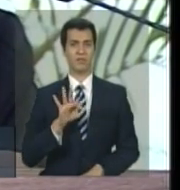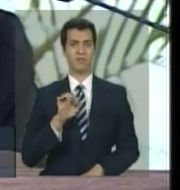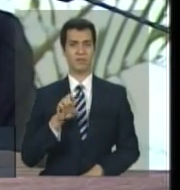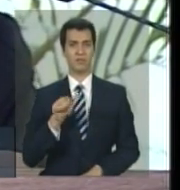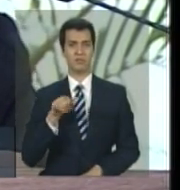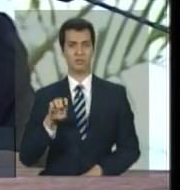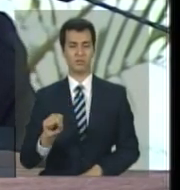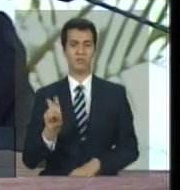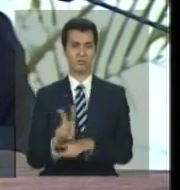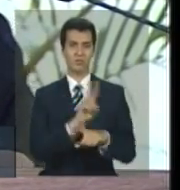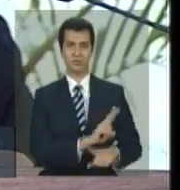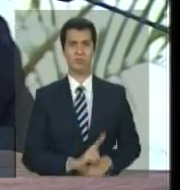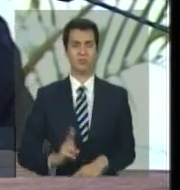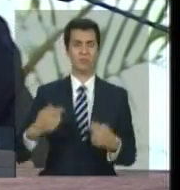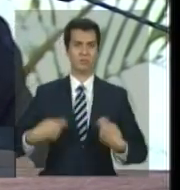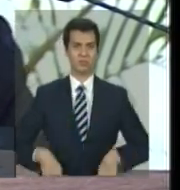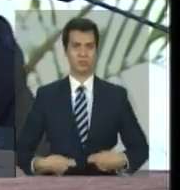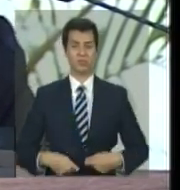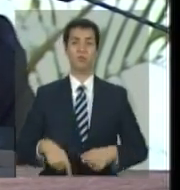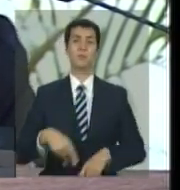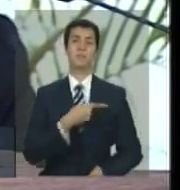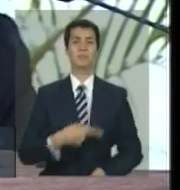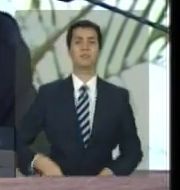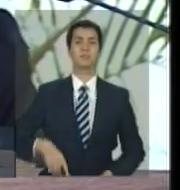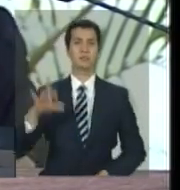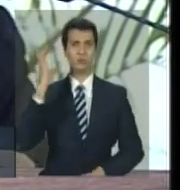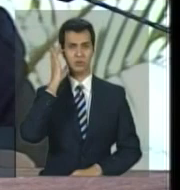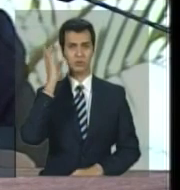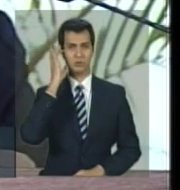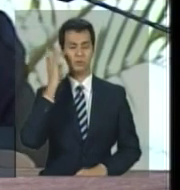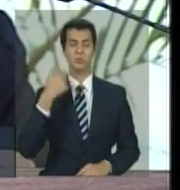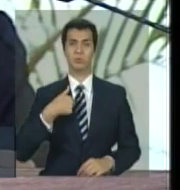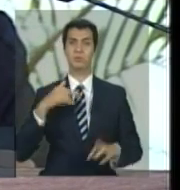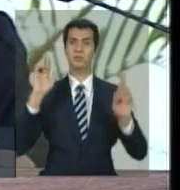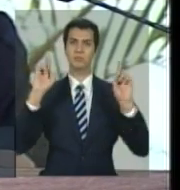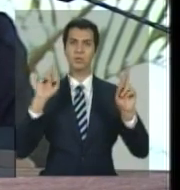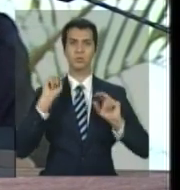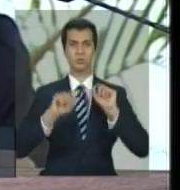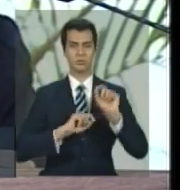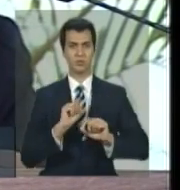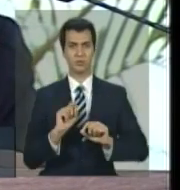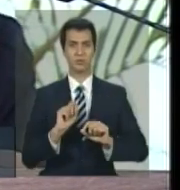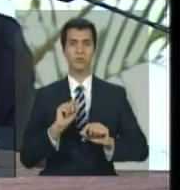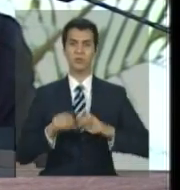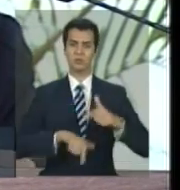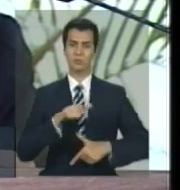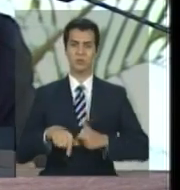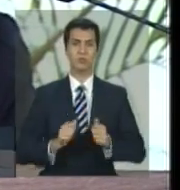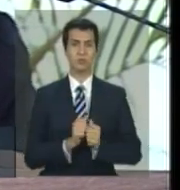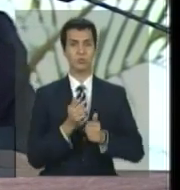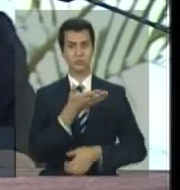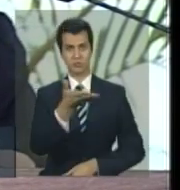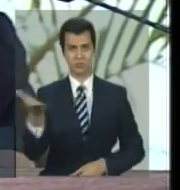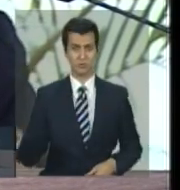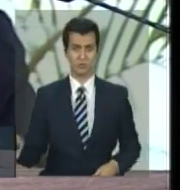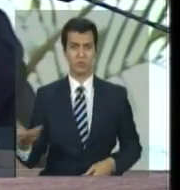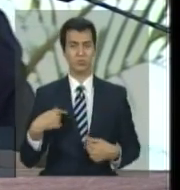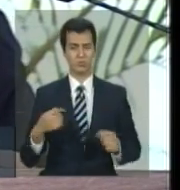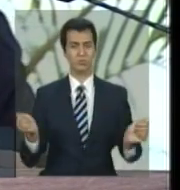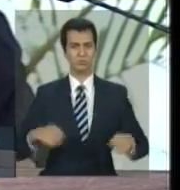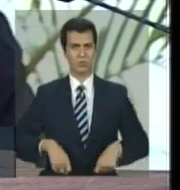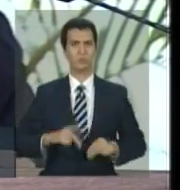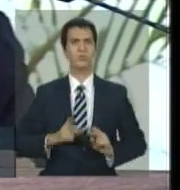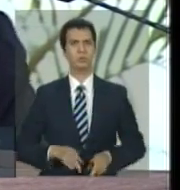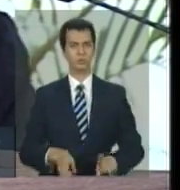a liderança e orientação da presidenta Dilma Rousseff, espero continuar trabalhando com os senhores para garantir que o Brasil